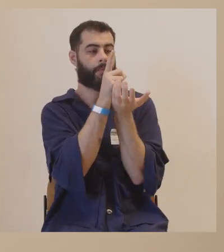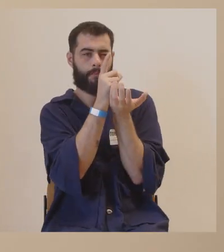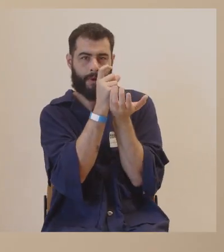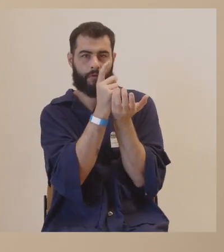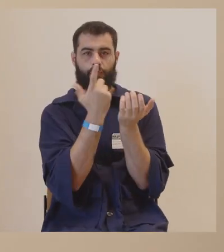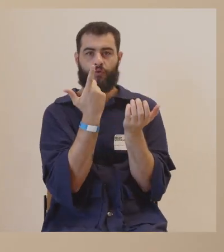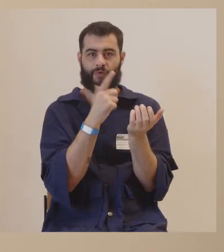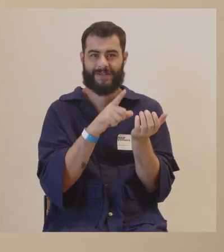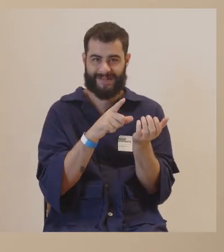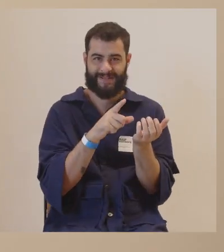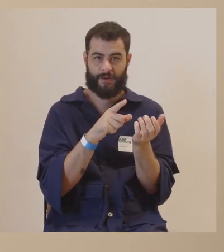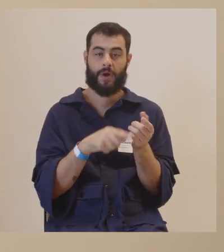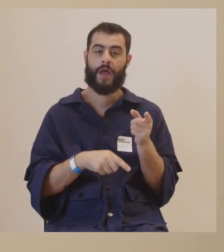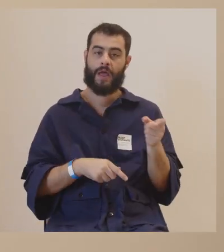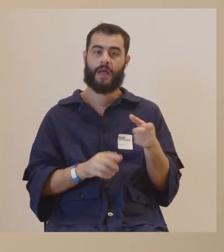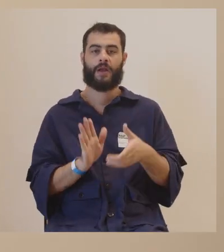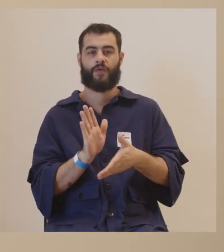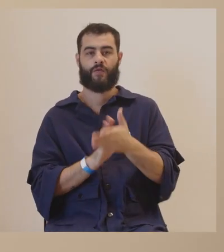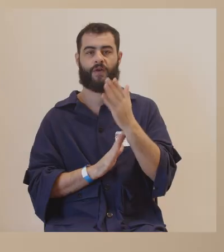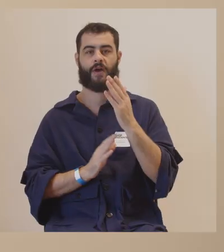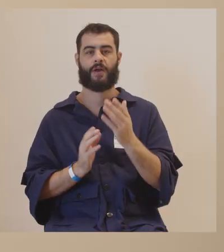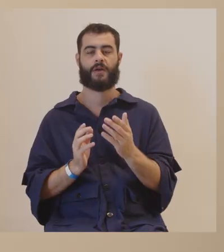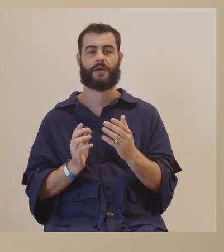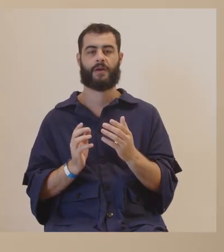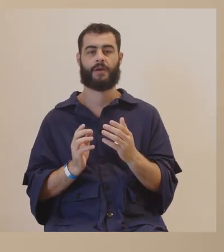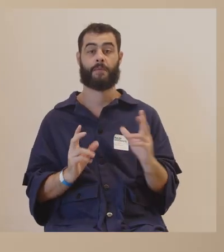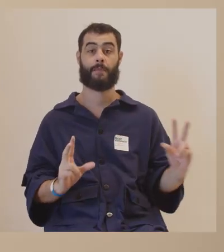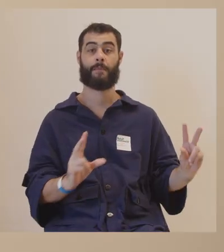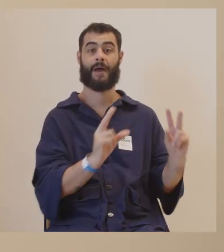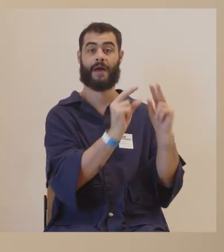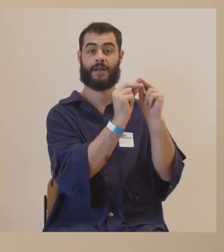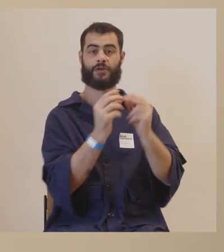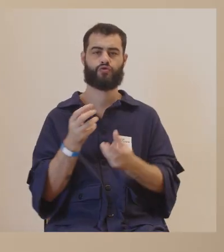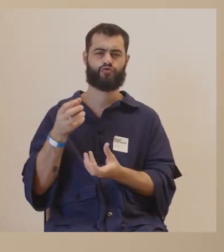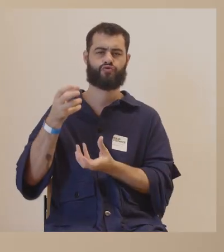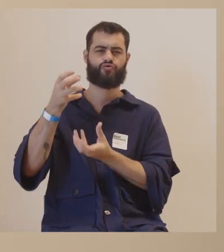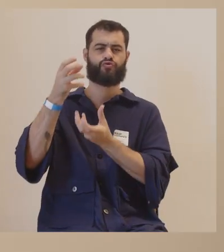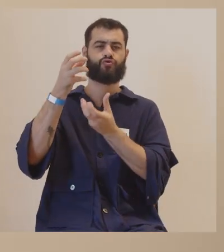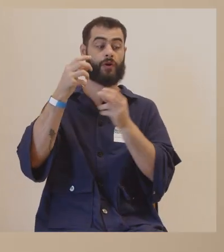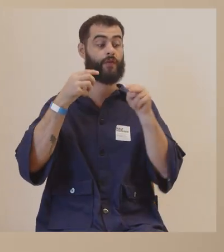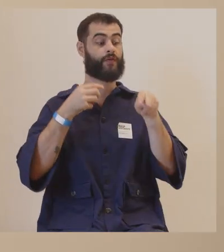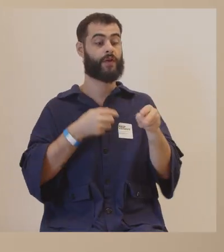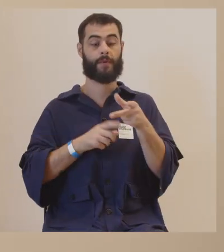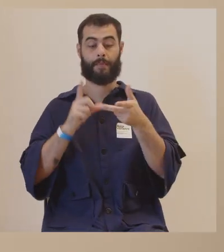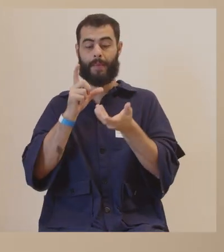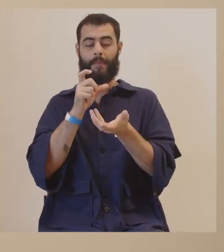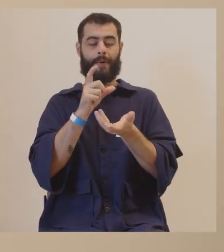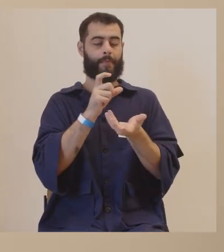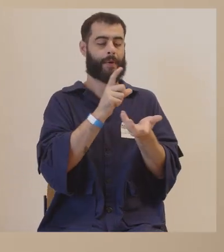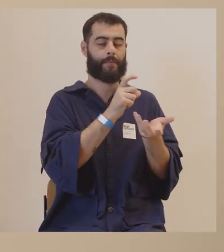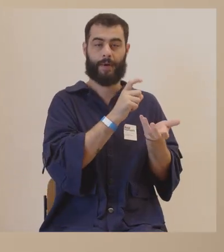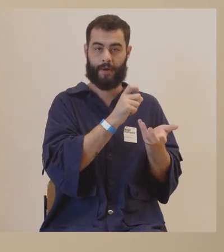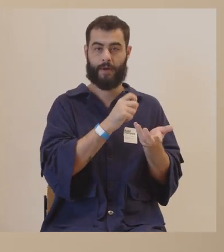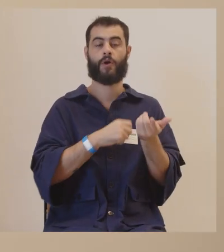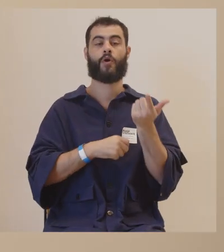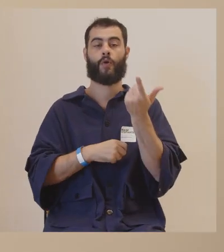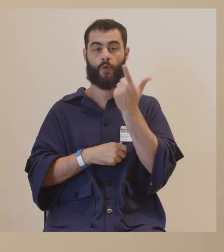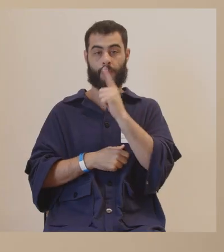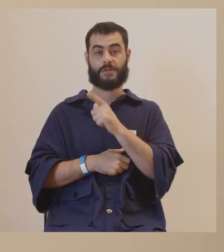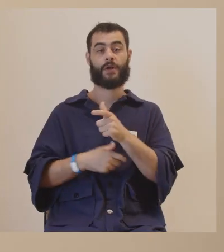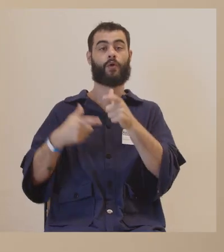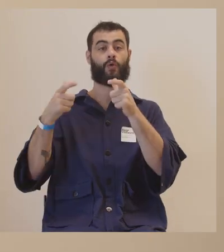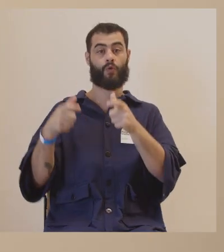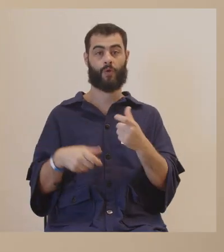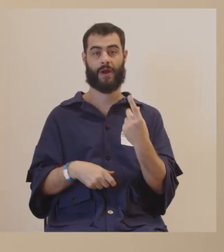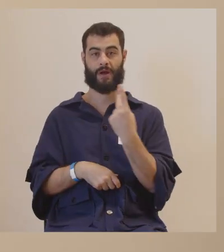faz essas cenas de Paris do Alto, etc., que empresta o ateliê dele no Boulevard des Capucines para que eles realizem a